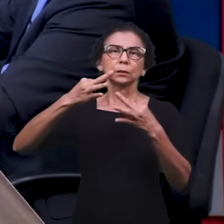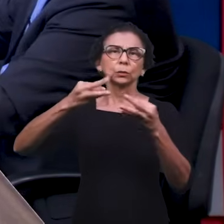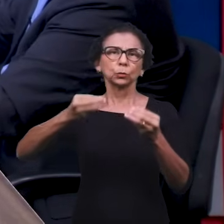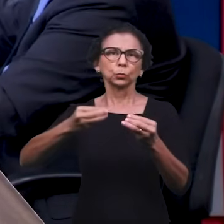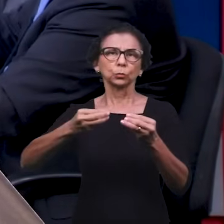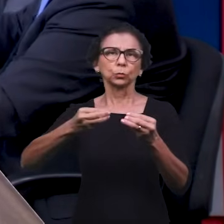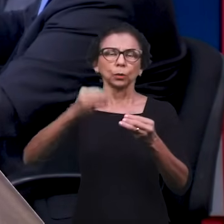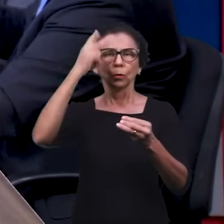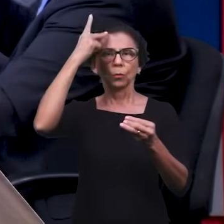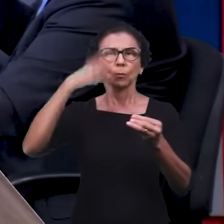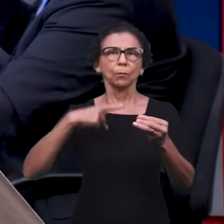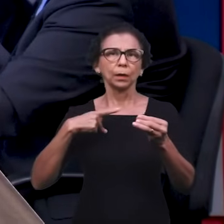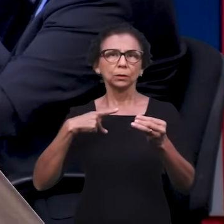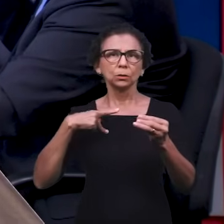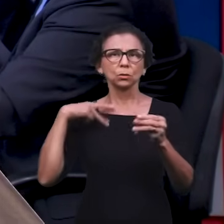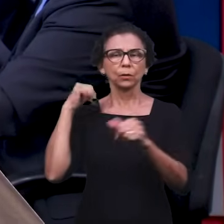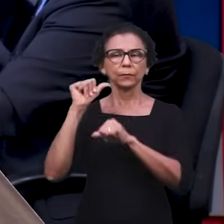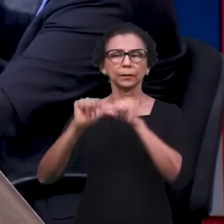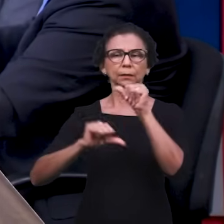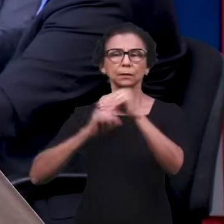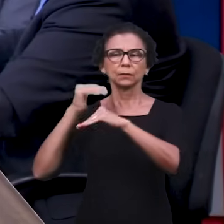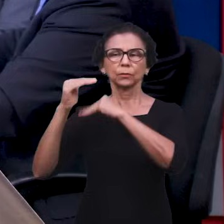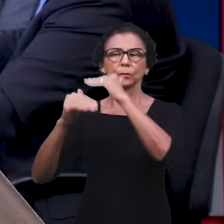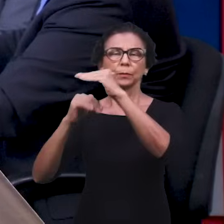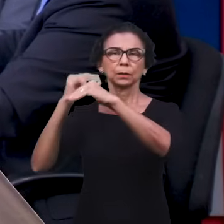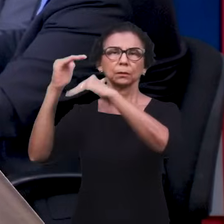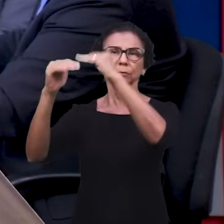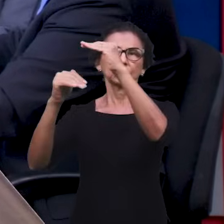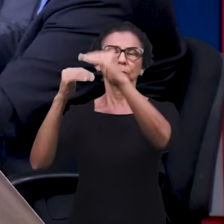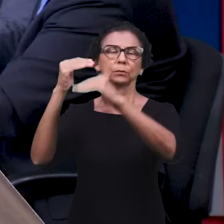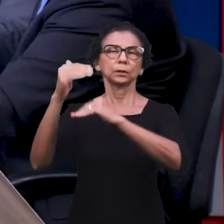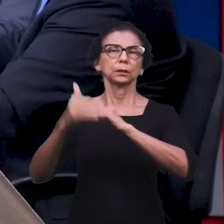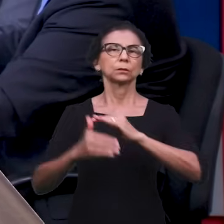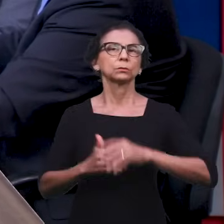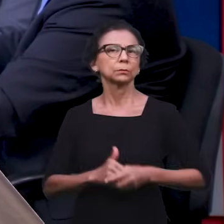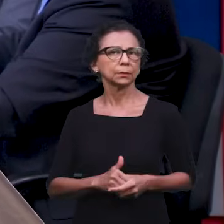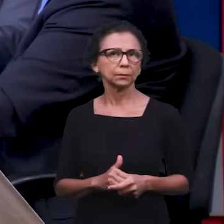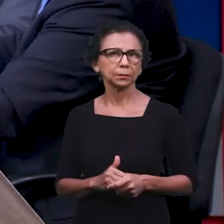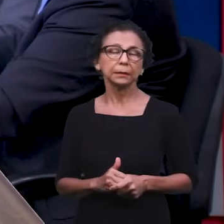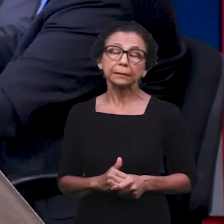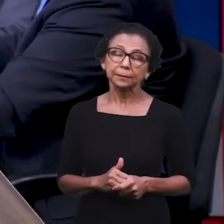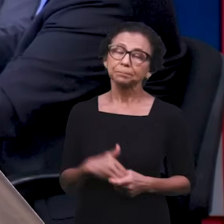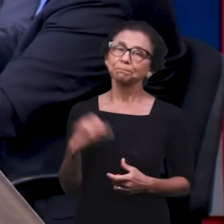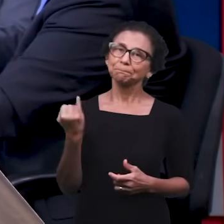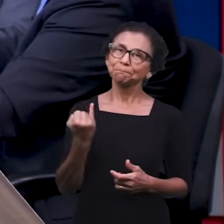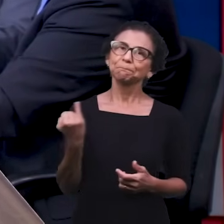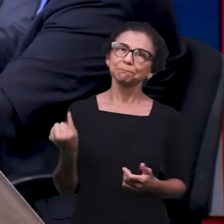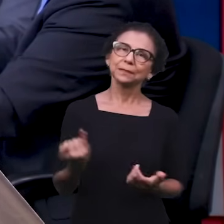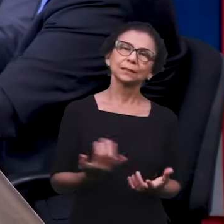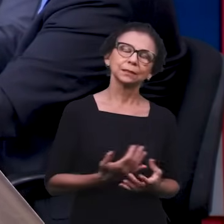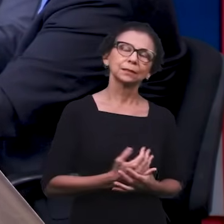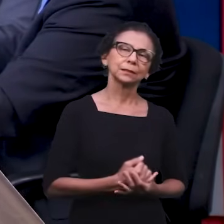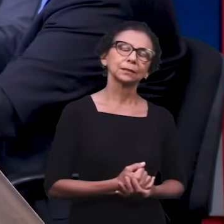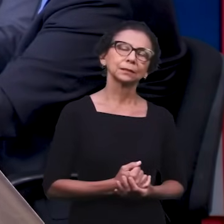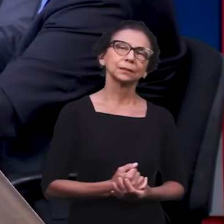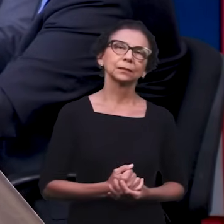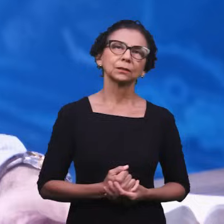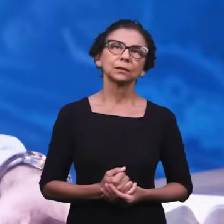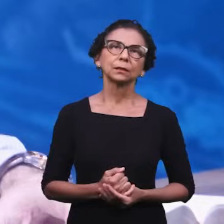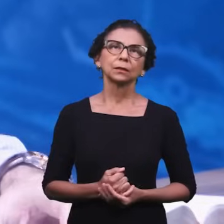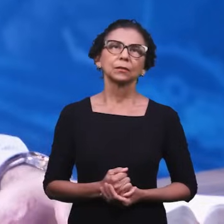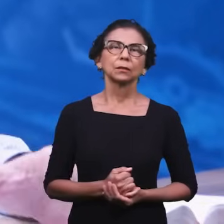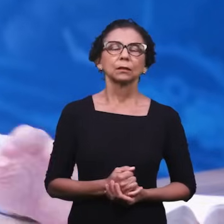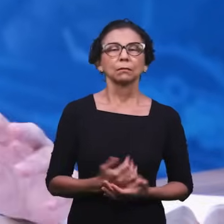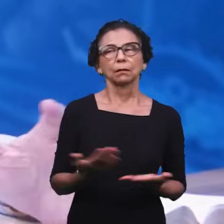aprende a lidar com elas e transformar isso em algo promissor para a sua vida no cotidiano. Sim. E é importante. É importante